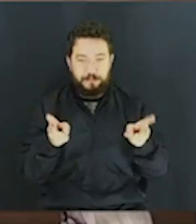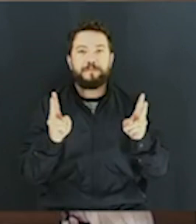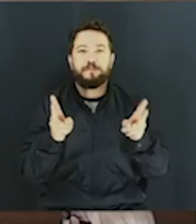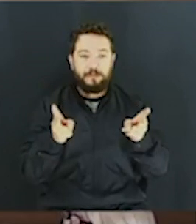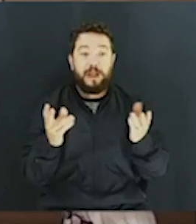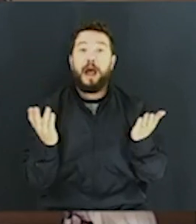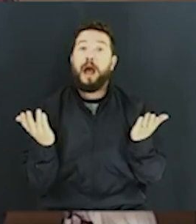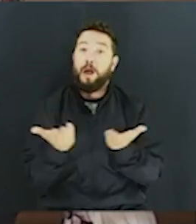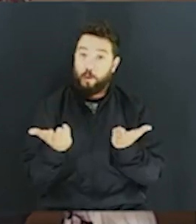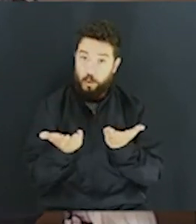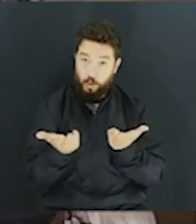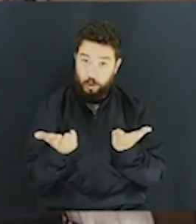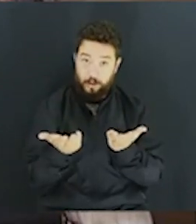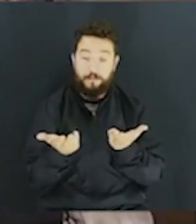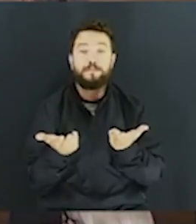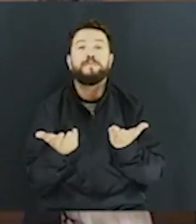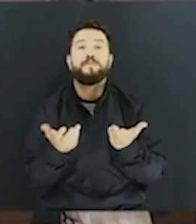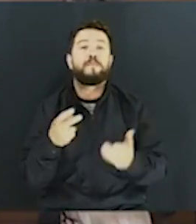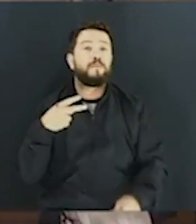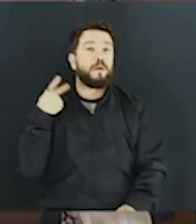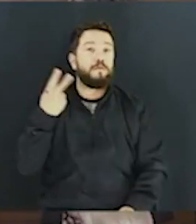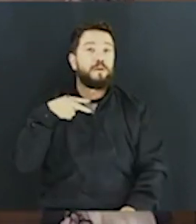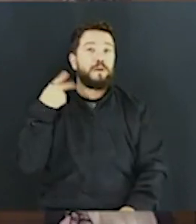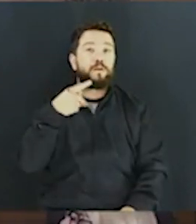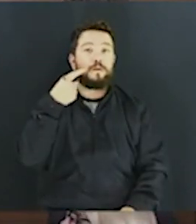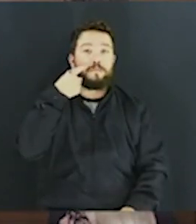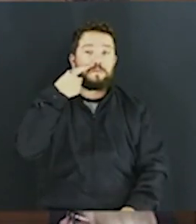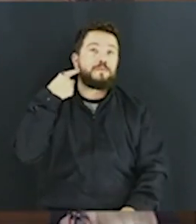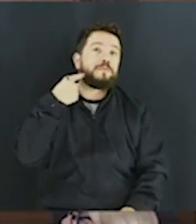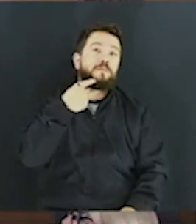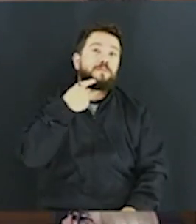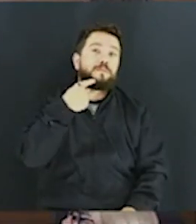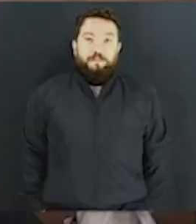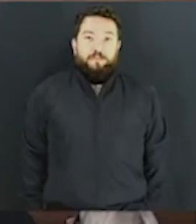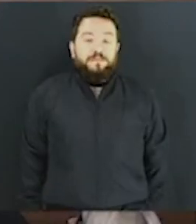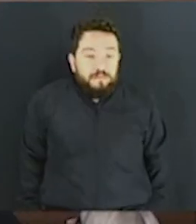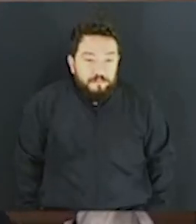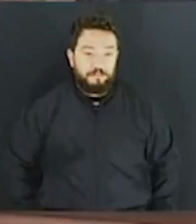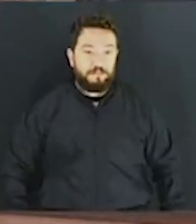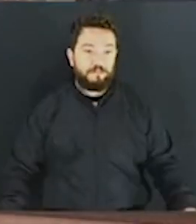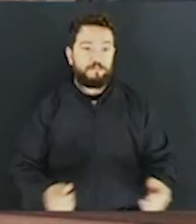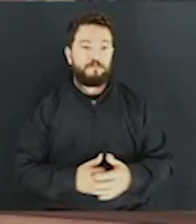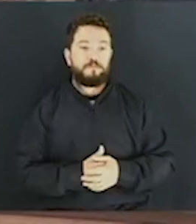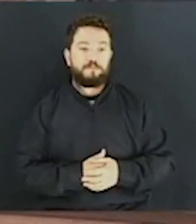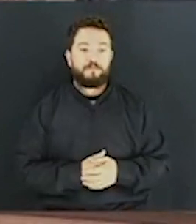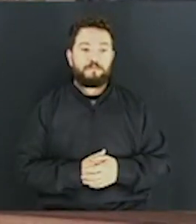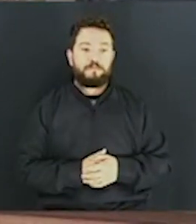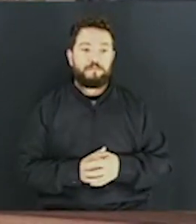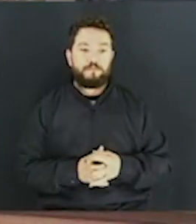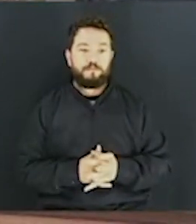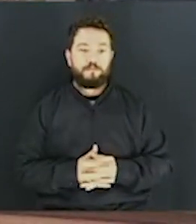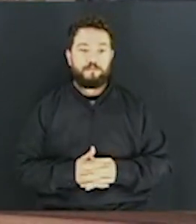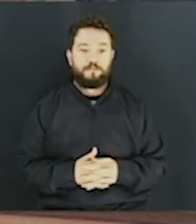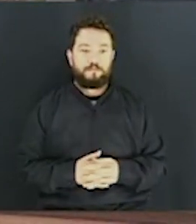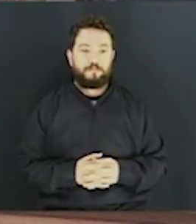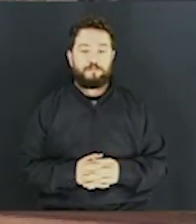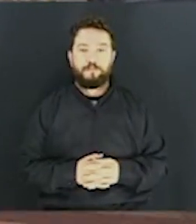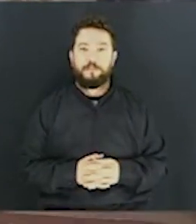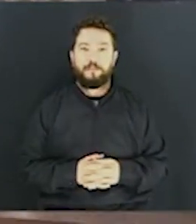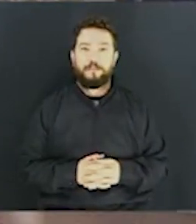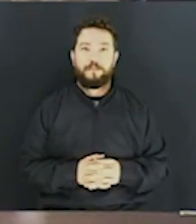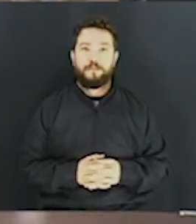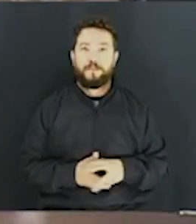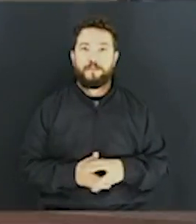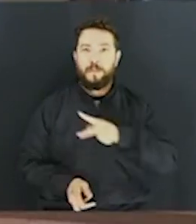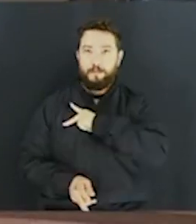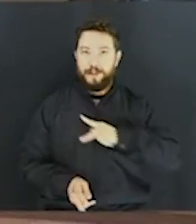vereador inscrito, PMB, Ezequias Barros, com a palavra, 5 minutos. Bom dia, presidente Marcelo Facchinello, demais